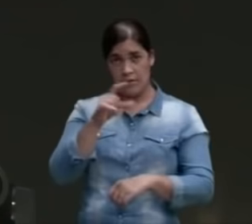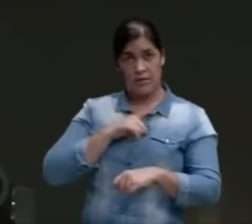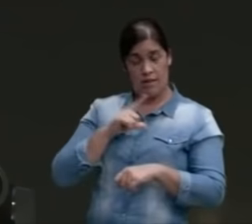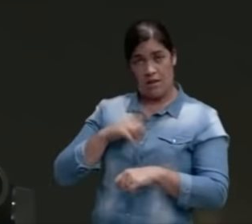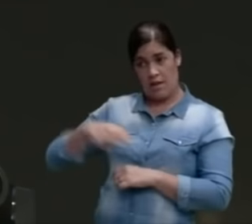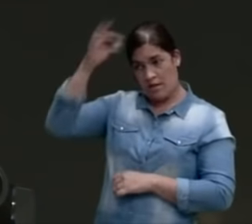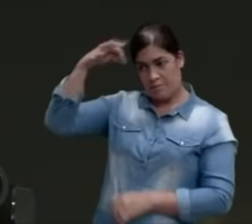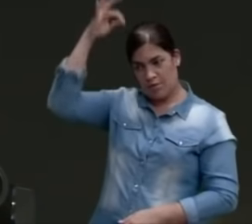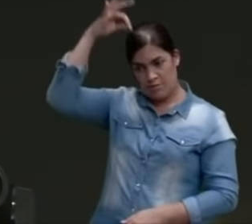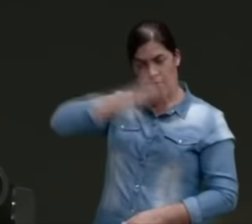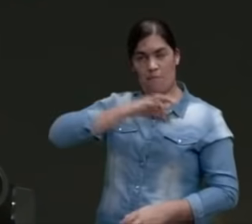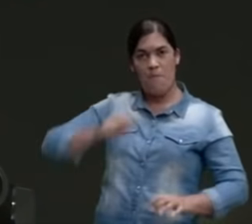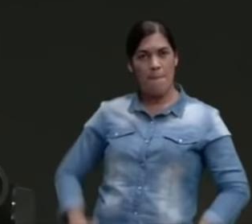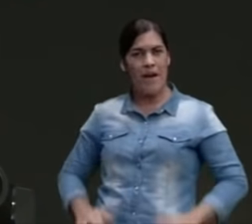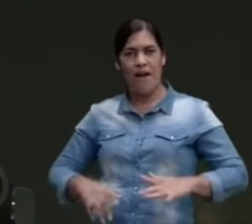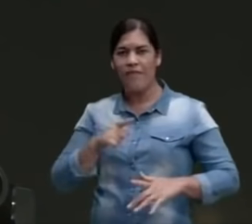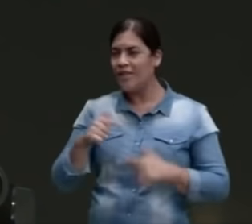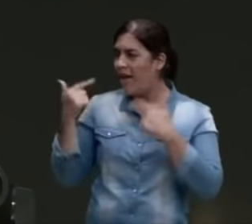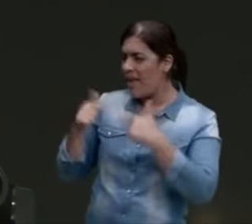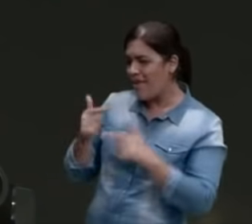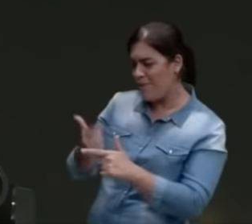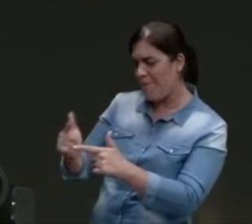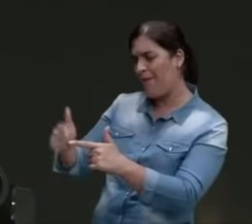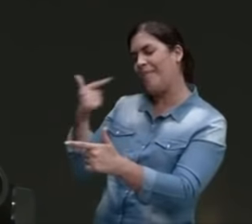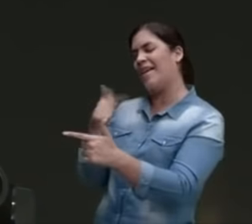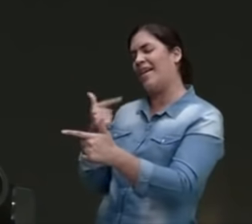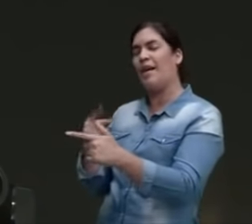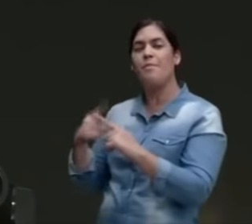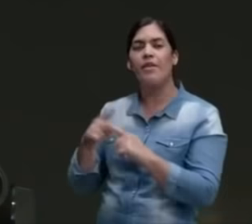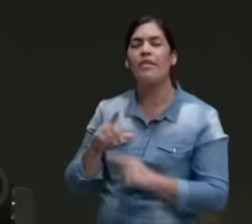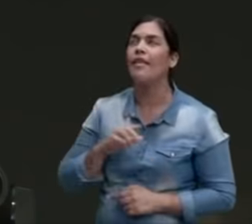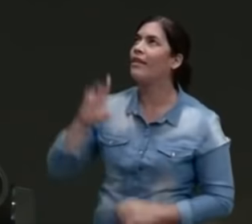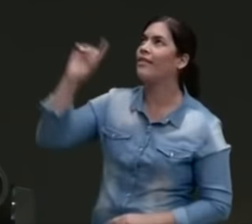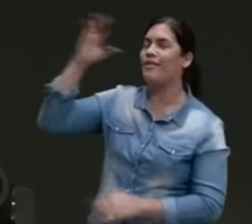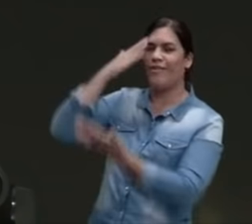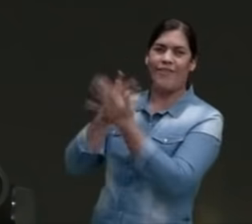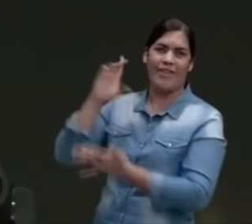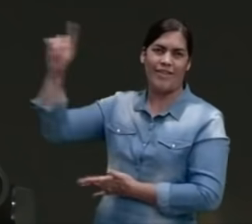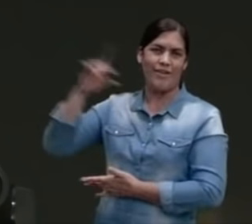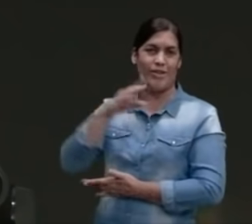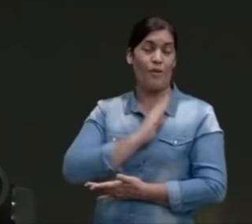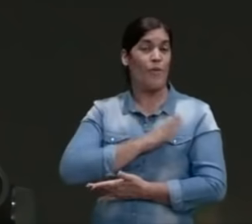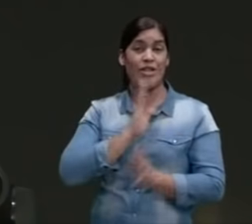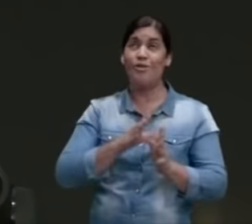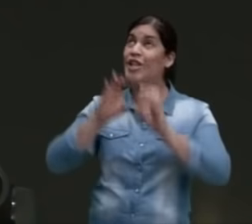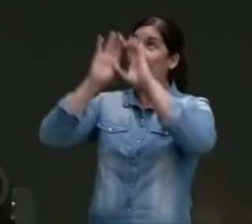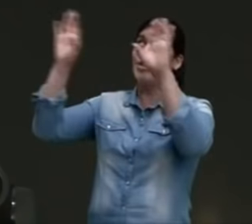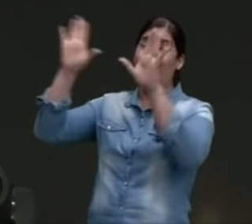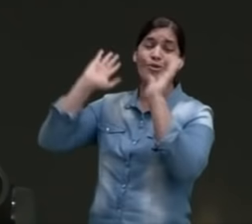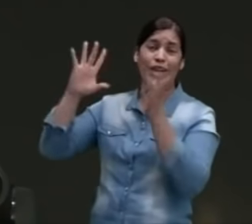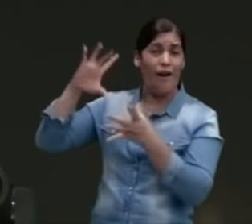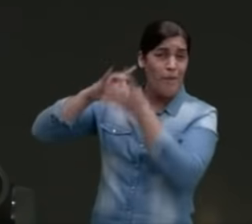ri, você tira sarro do seu problema, porque você está cheio de Deus. O seu coração já está no céu, você já morreu para este